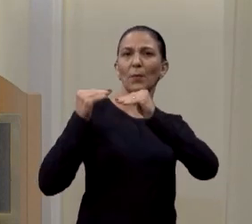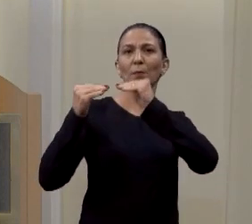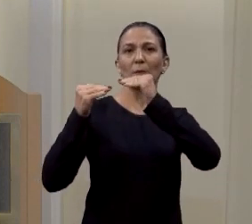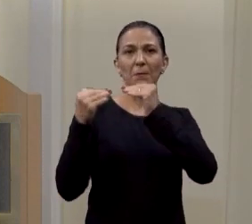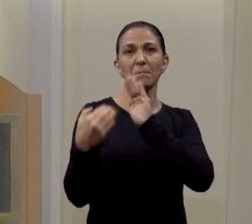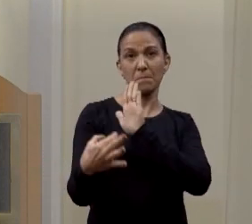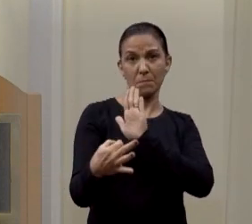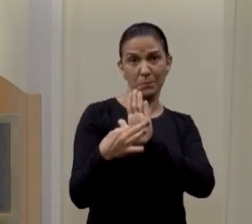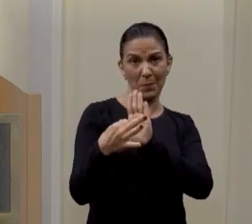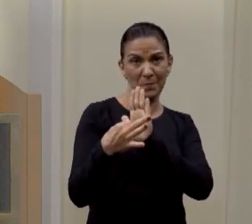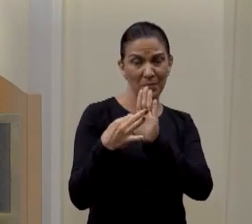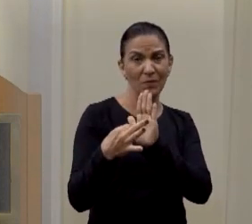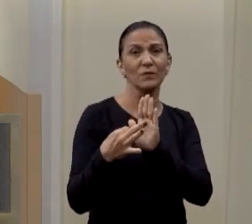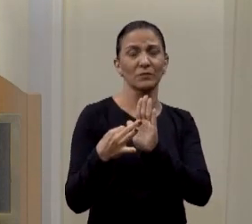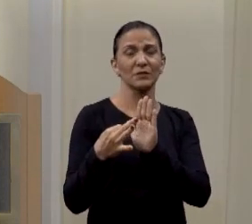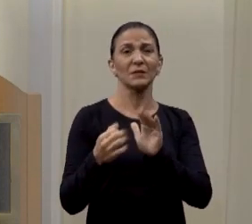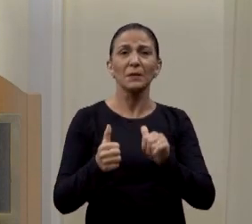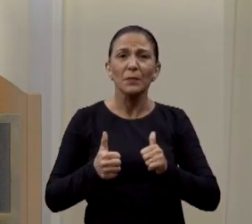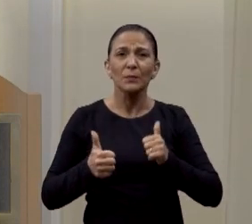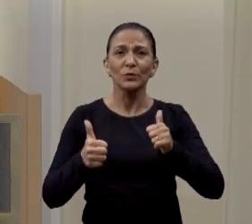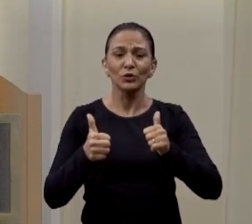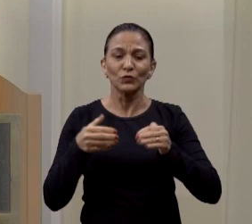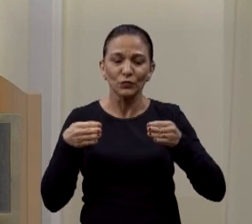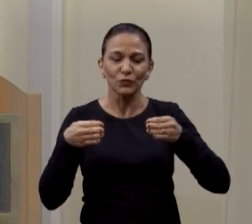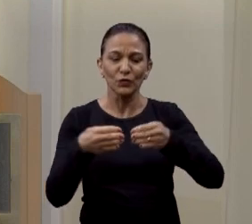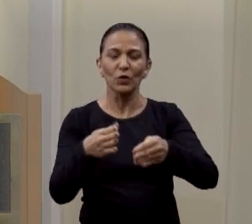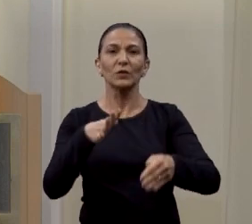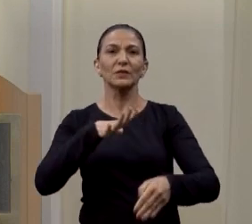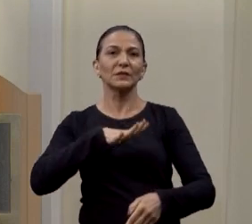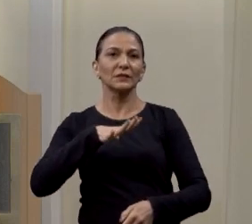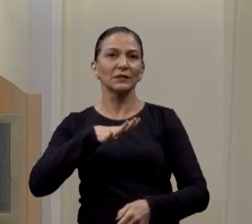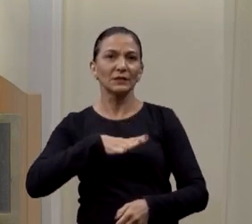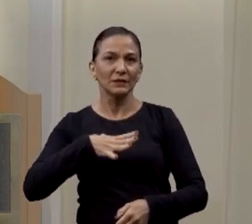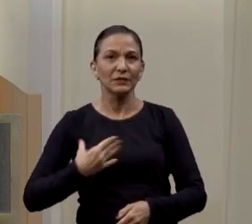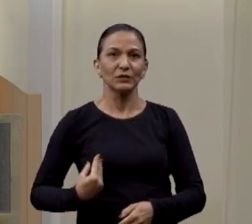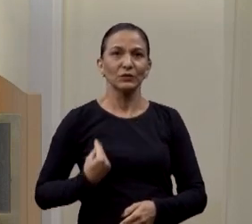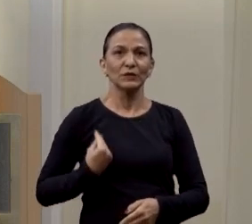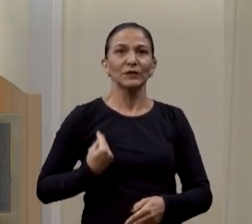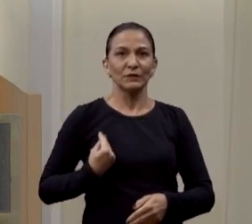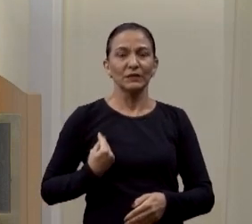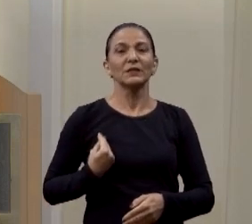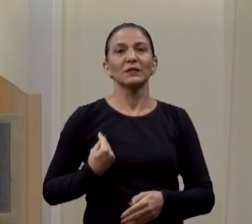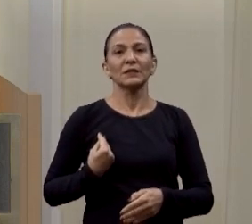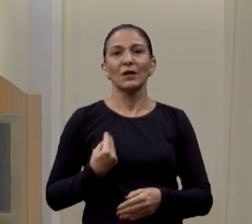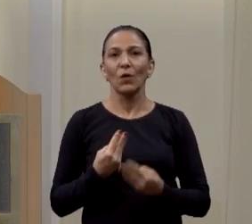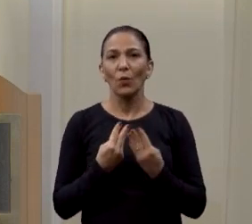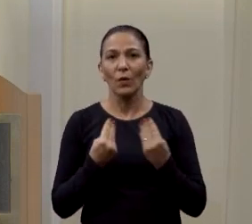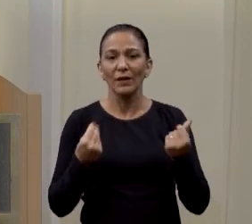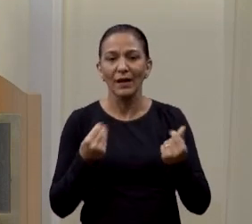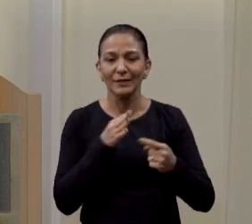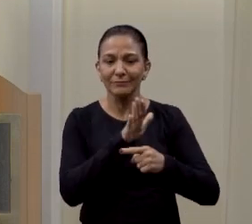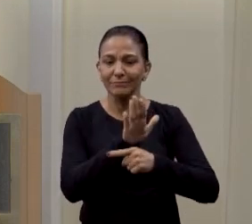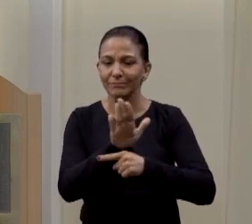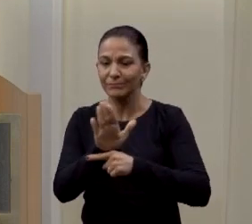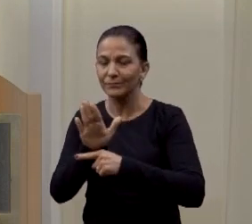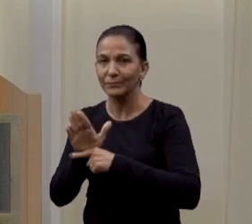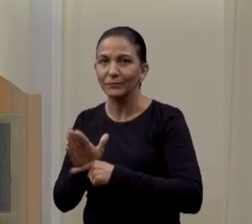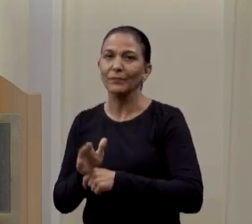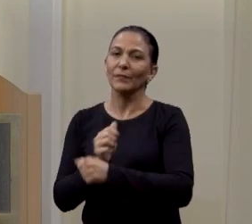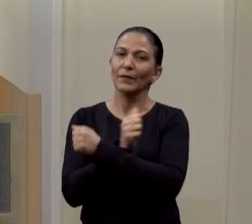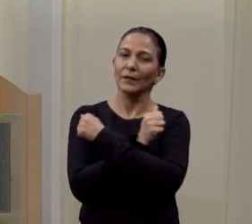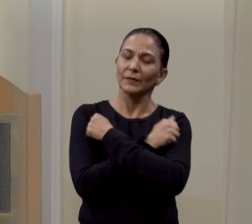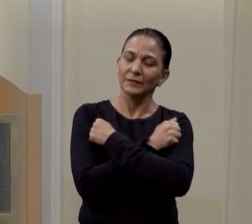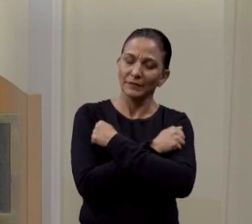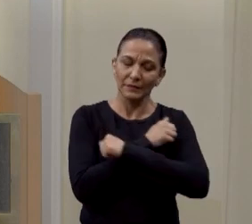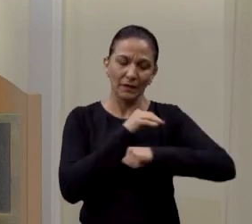no propositivo, é na coisa positiva para a cidade e para o bem viver de toda a comunidade. Então, minha família Leite, meu abraço, meu